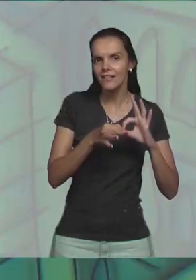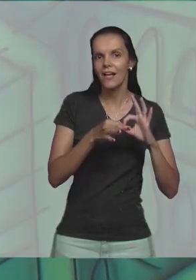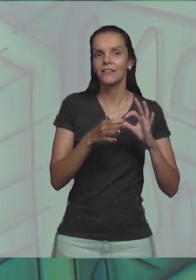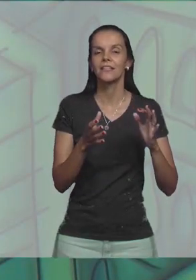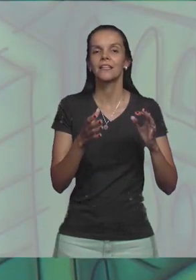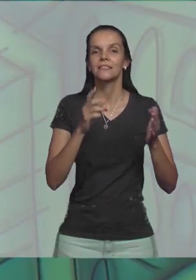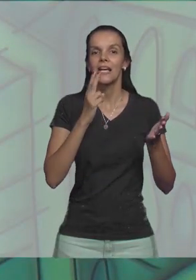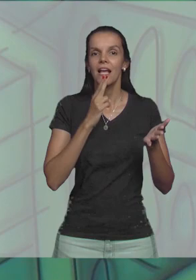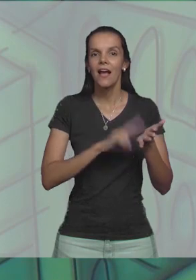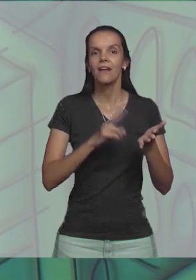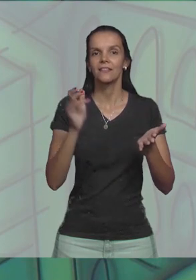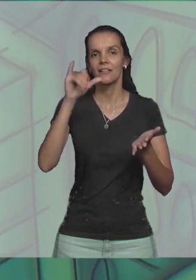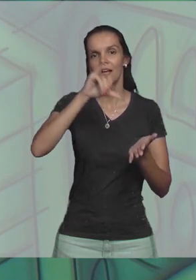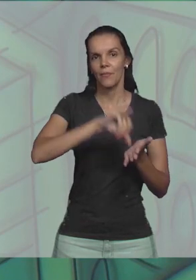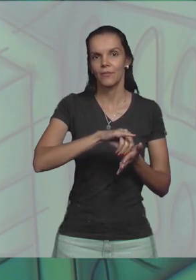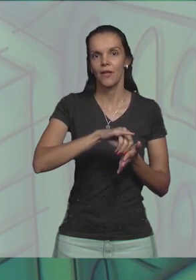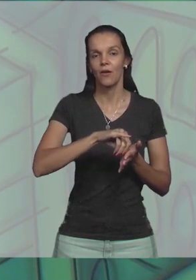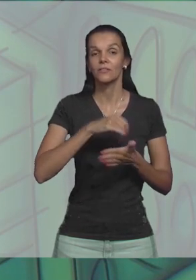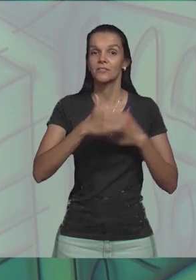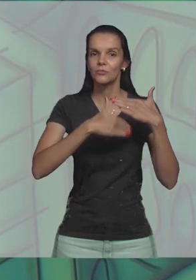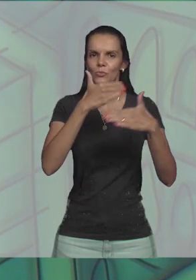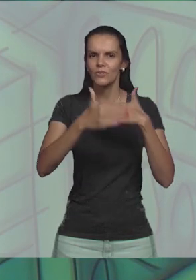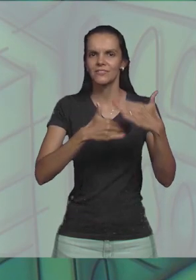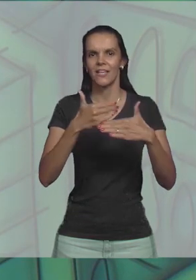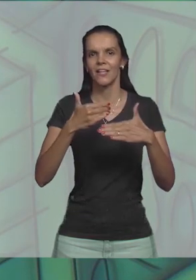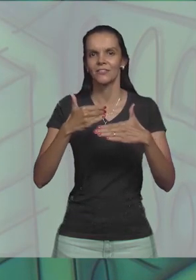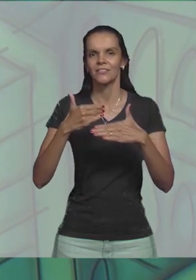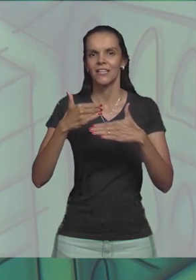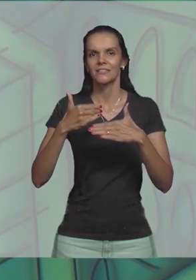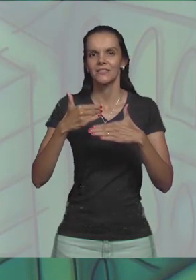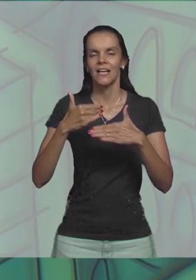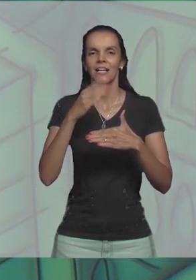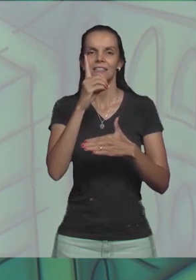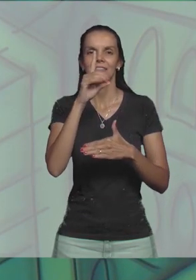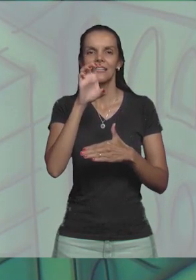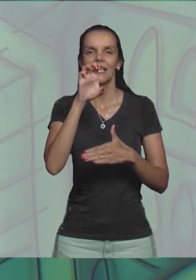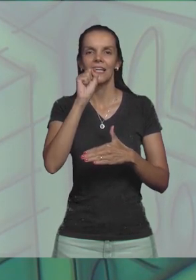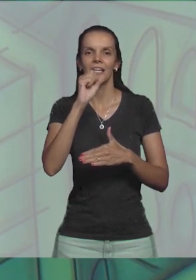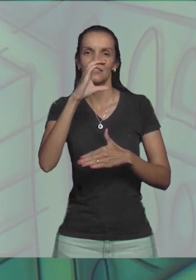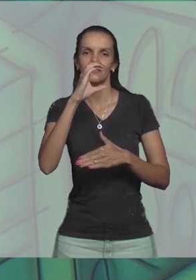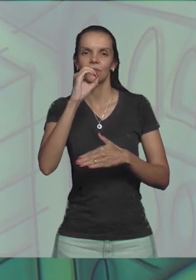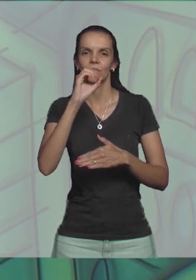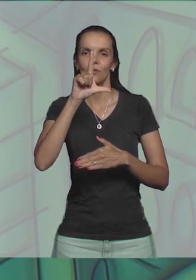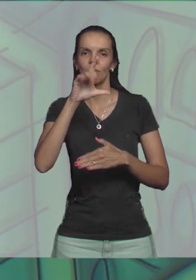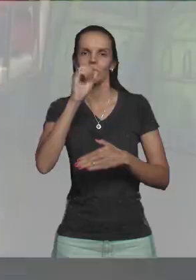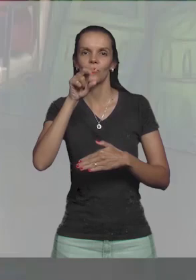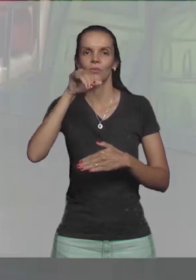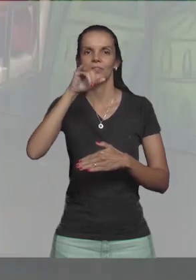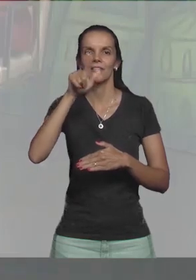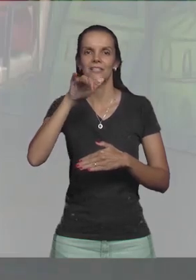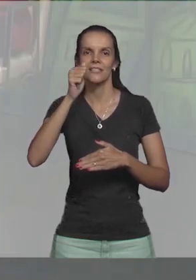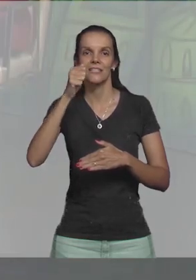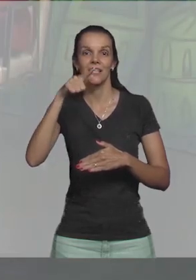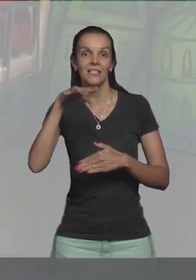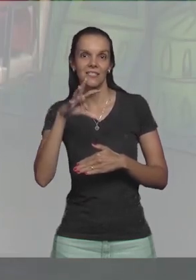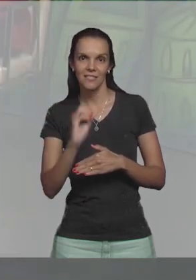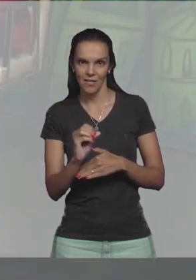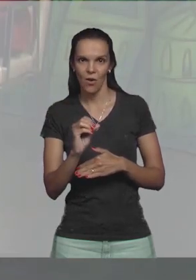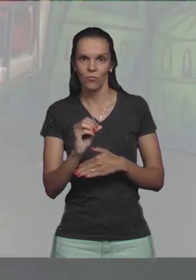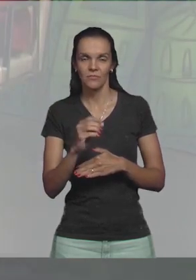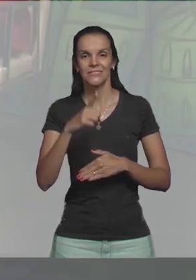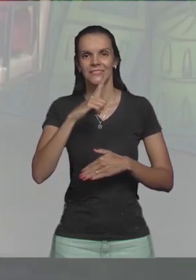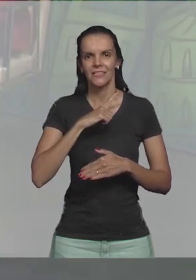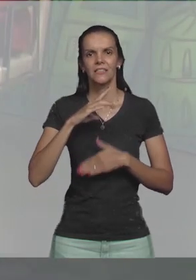na Carta Capital, que é esse processo de descolonização. Quando a gente começa a perceber que a gente passou por um